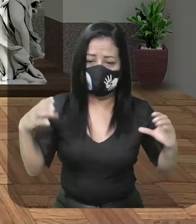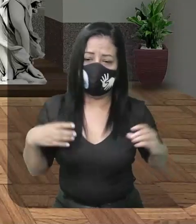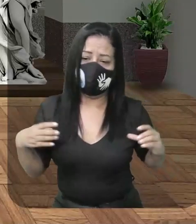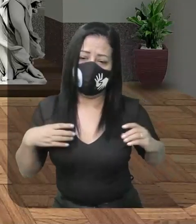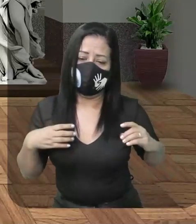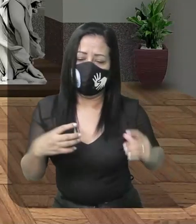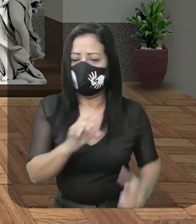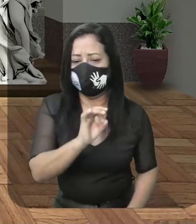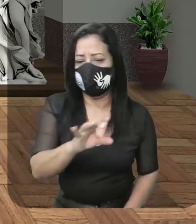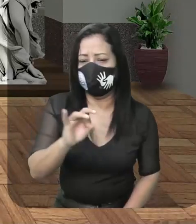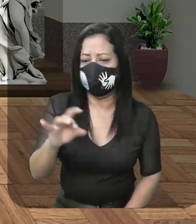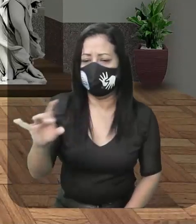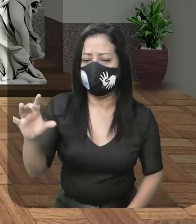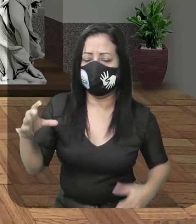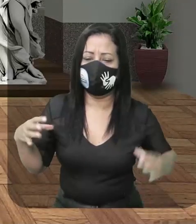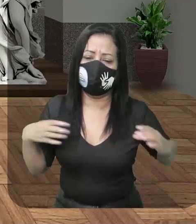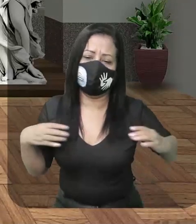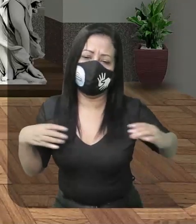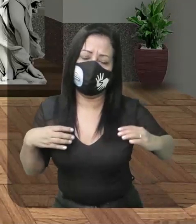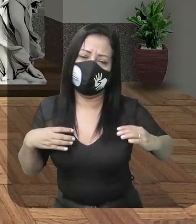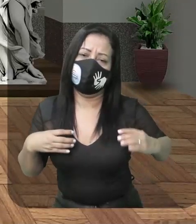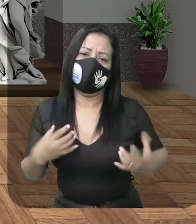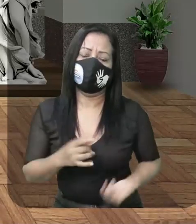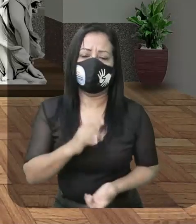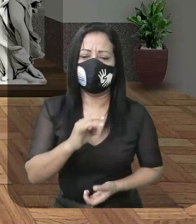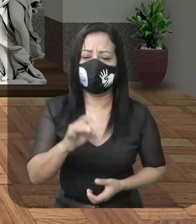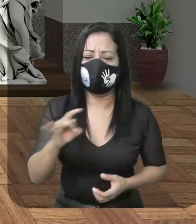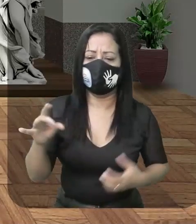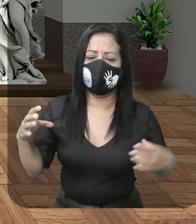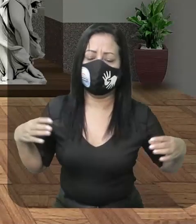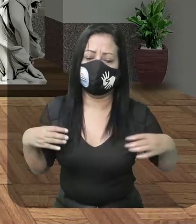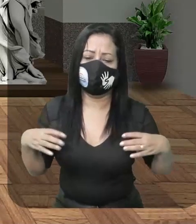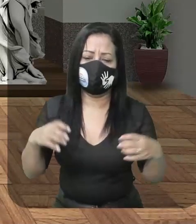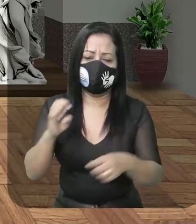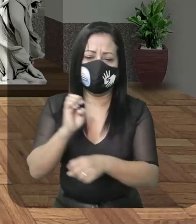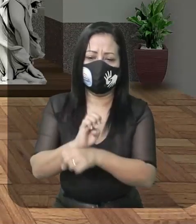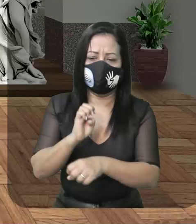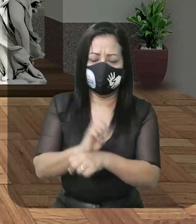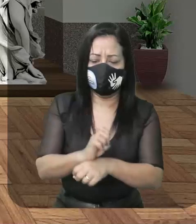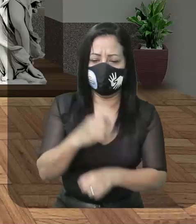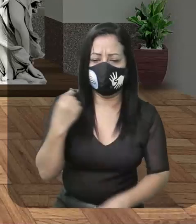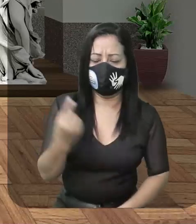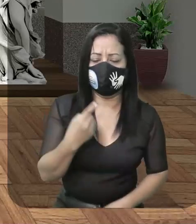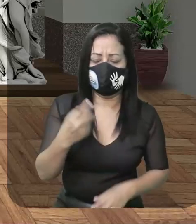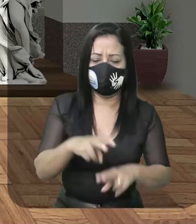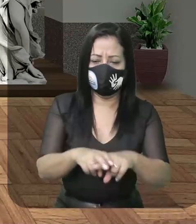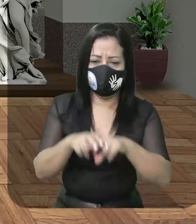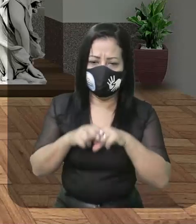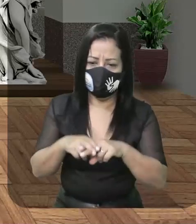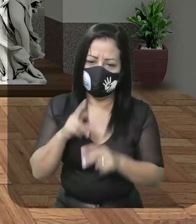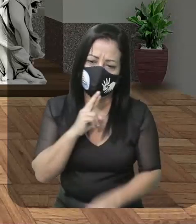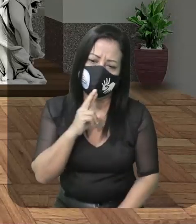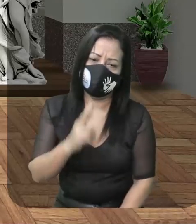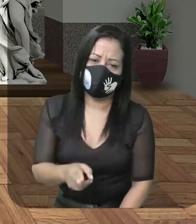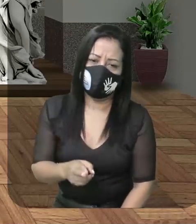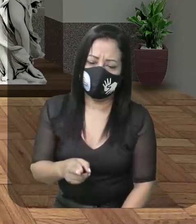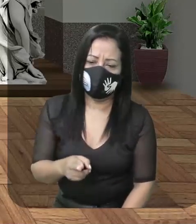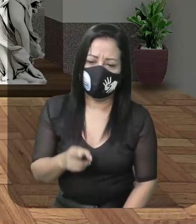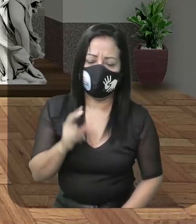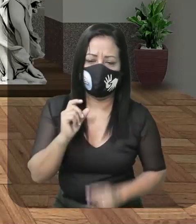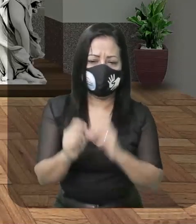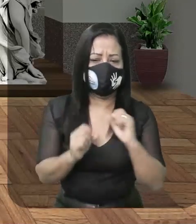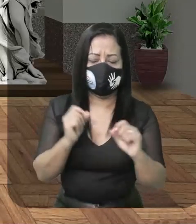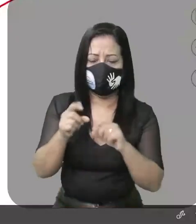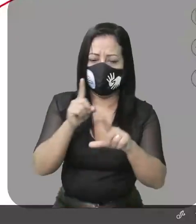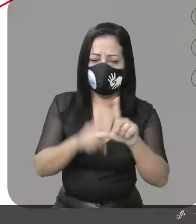Então, elas eram cidades-estados, eram cidades autônomas. É por isso que a resposta dessa questão